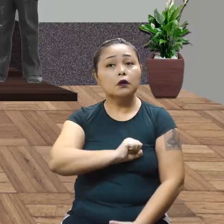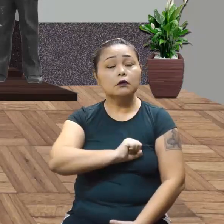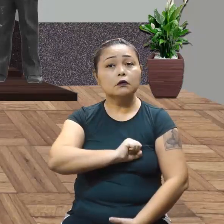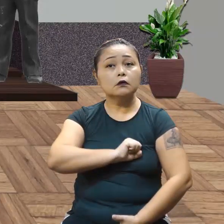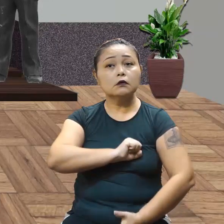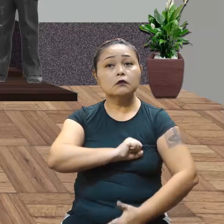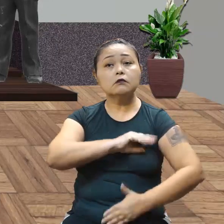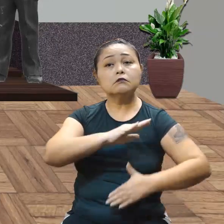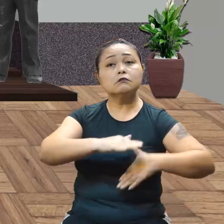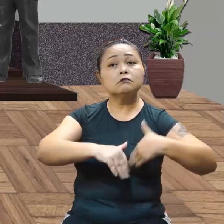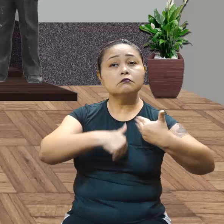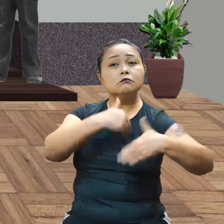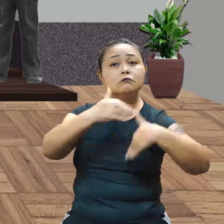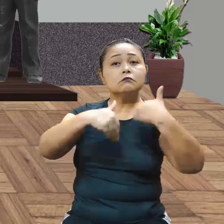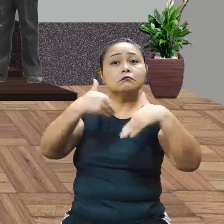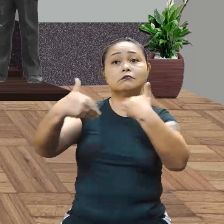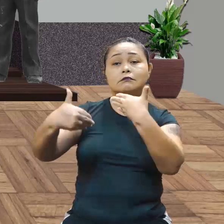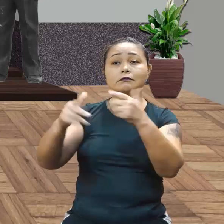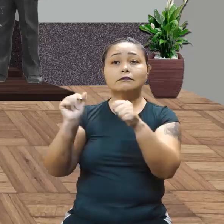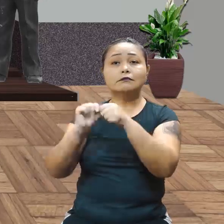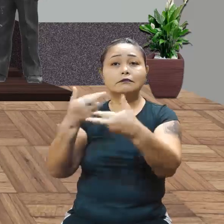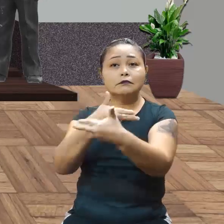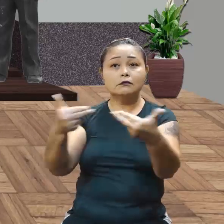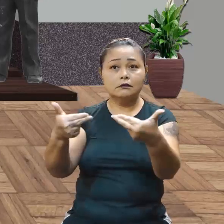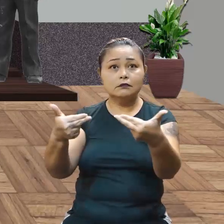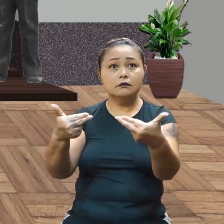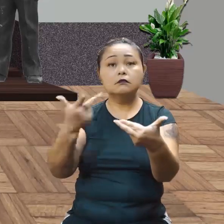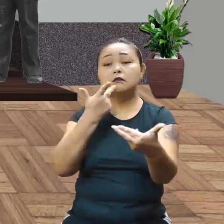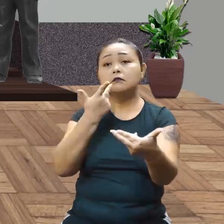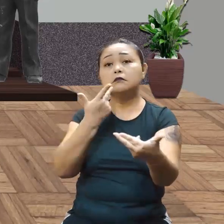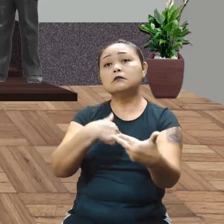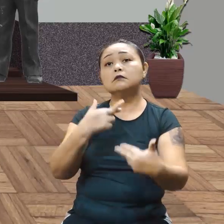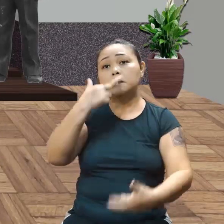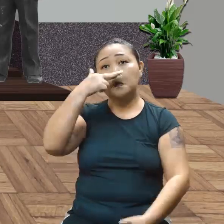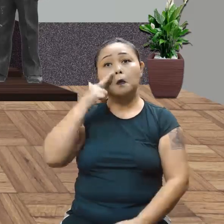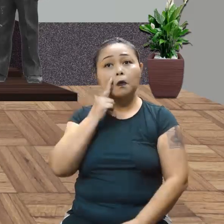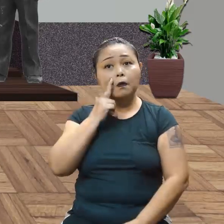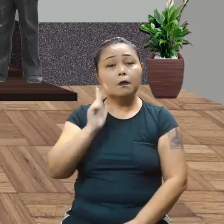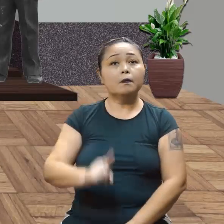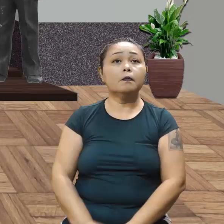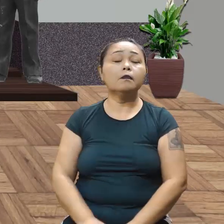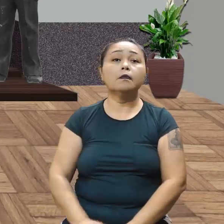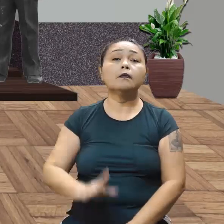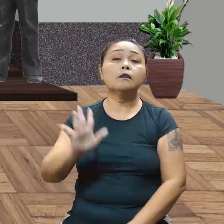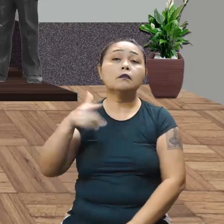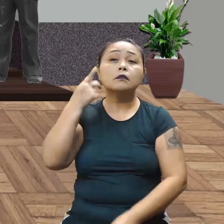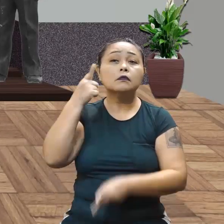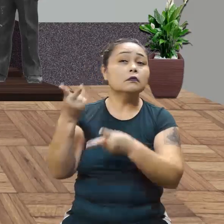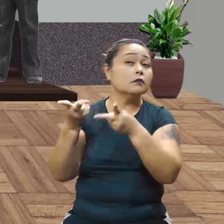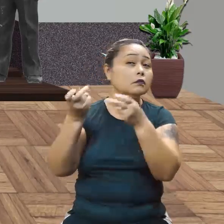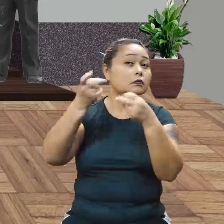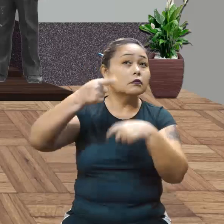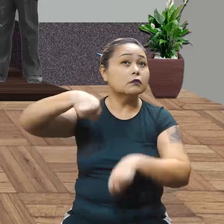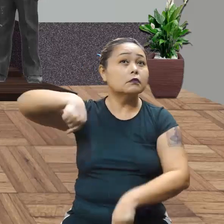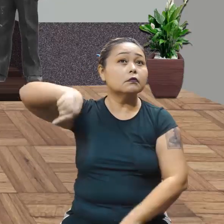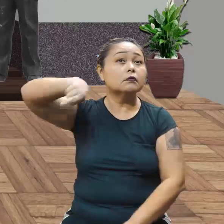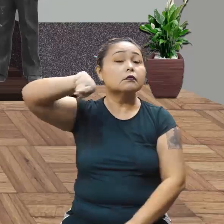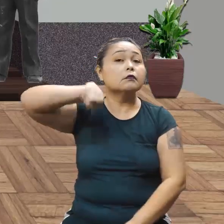Só o amor constrói, dizia Rondon. Então percebam vocês.